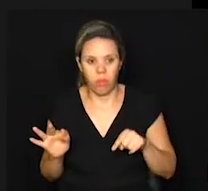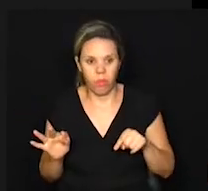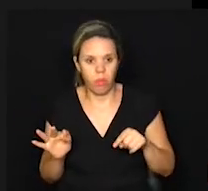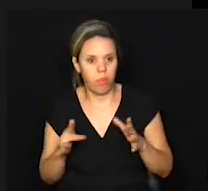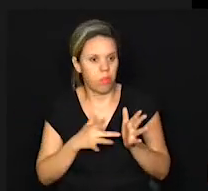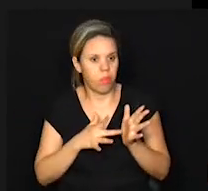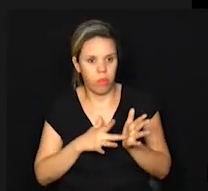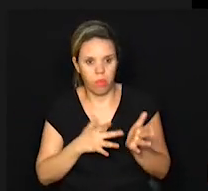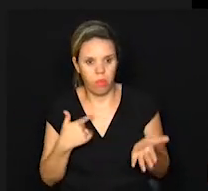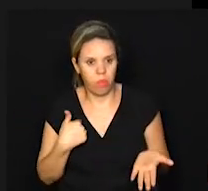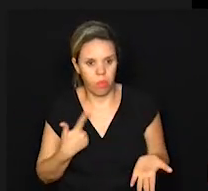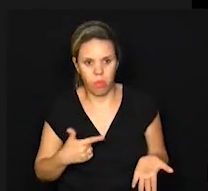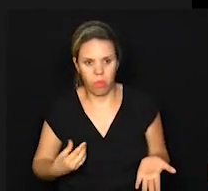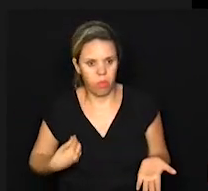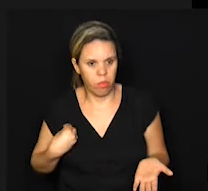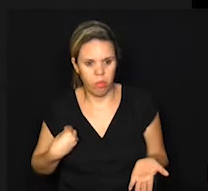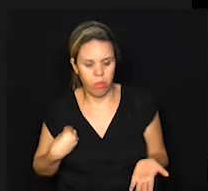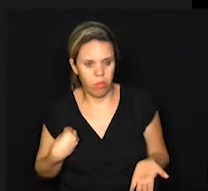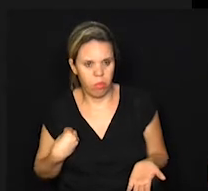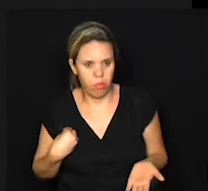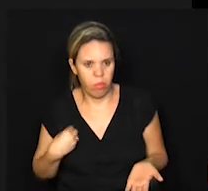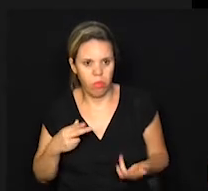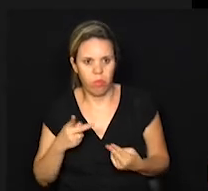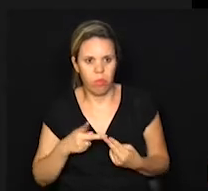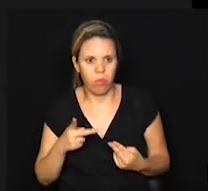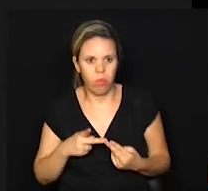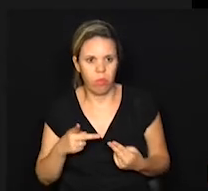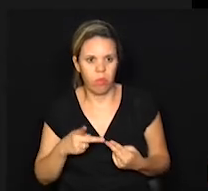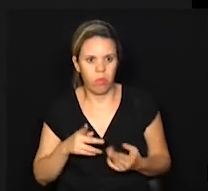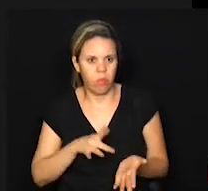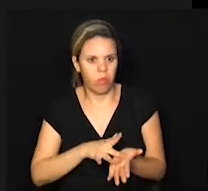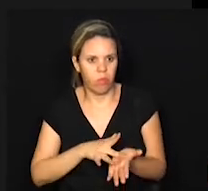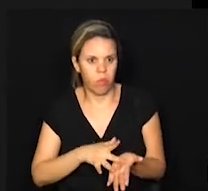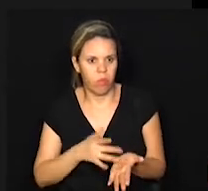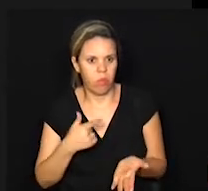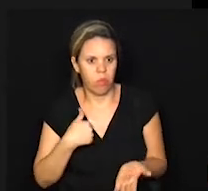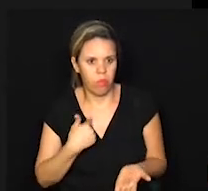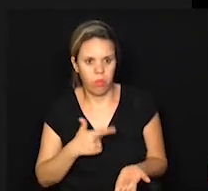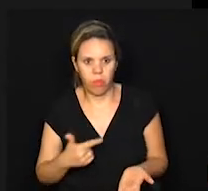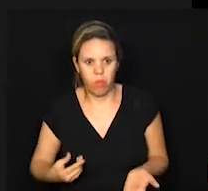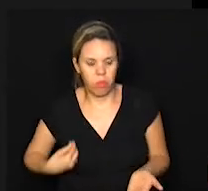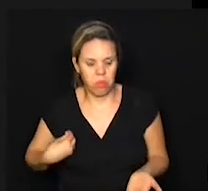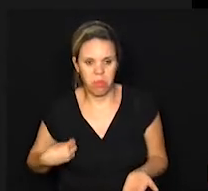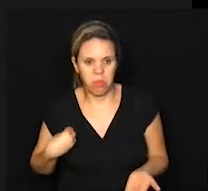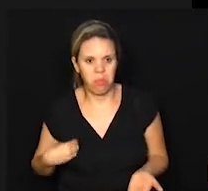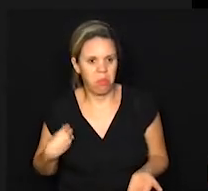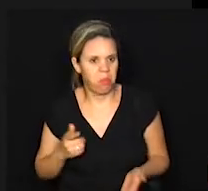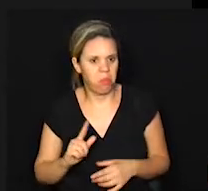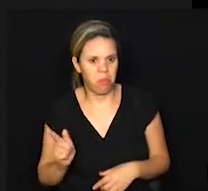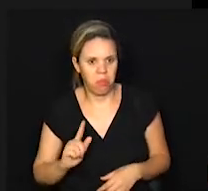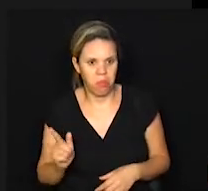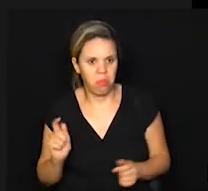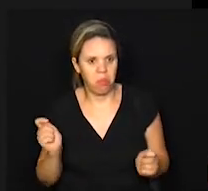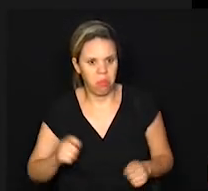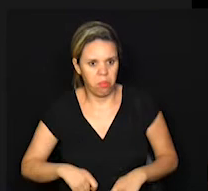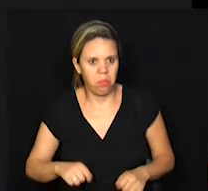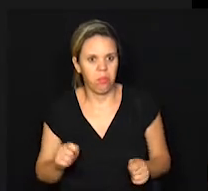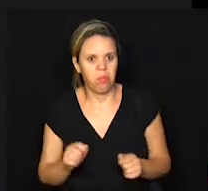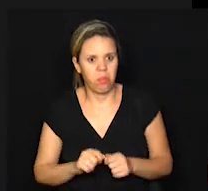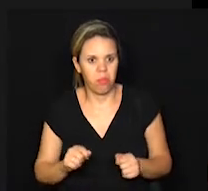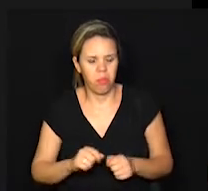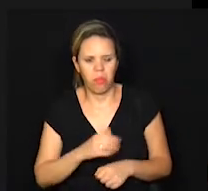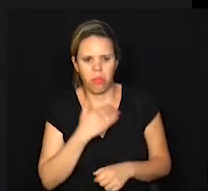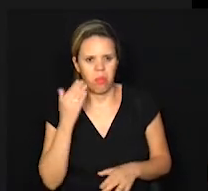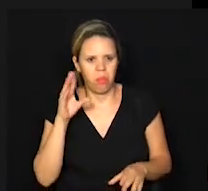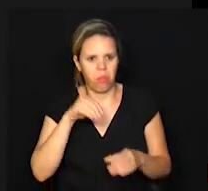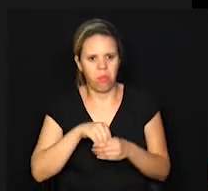que eu não existia. A Unip fingiu que eu não existia. Eu podia ter sido morta